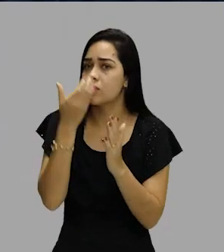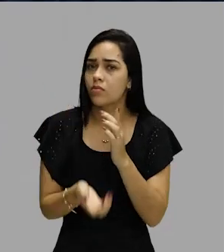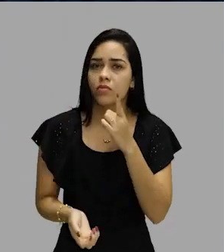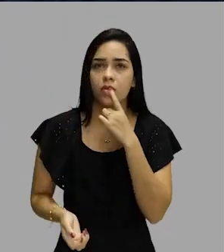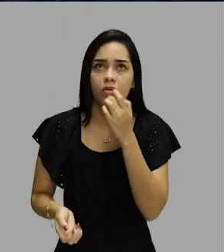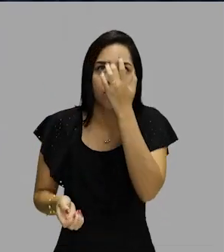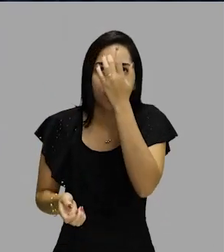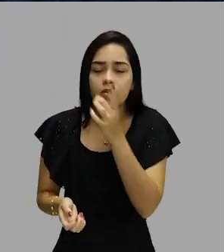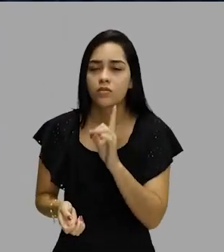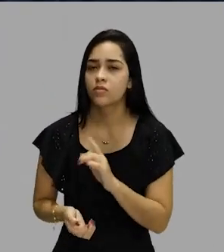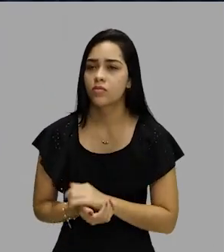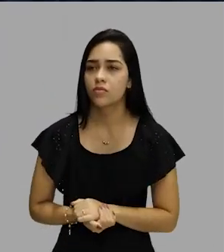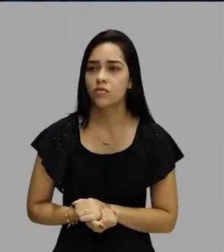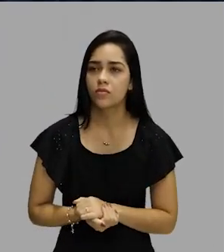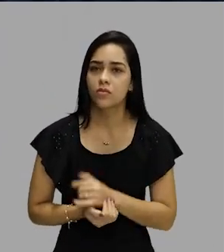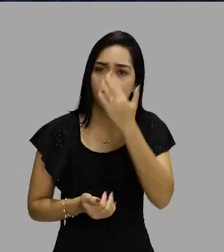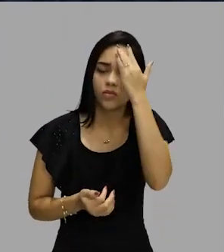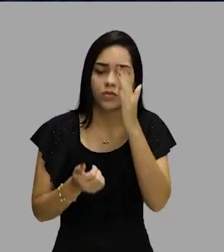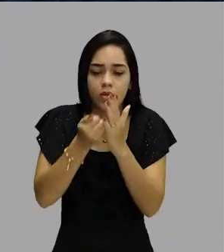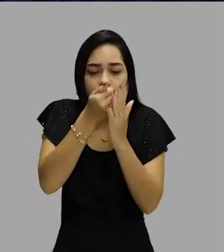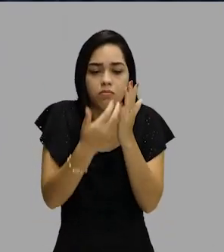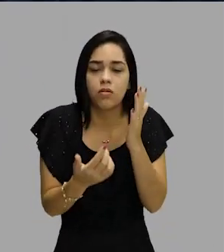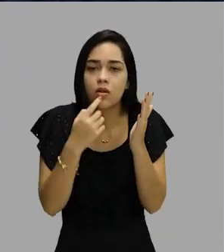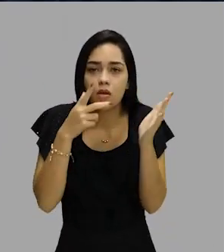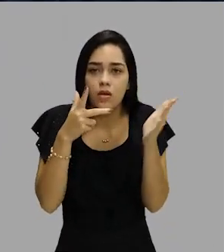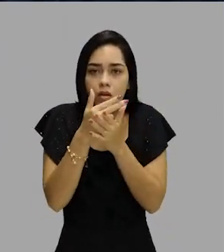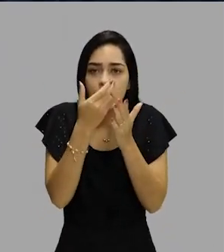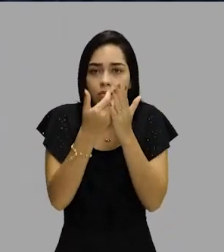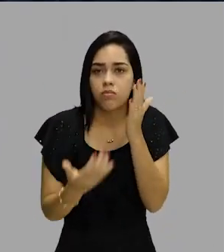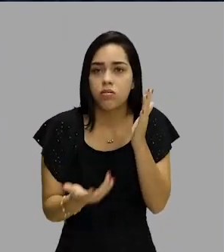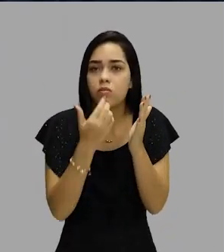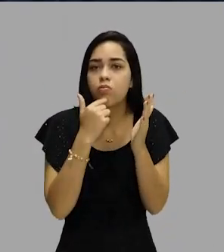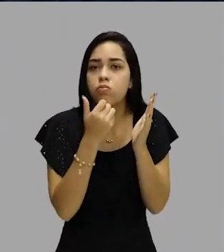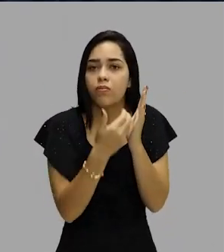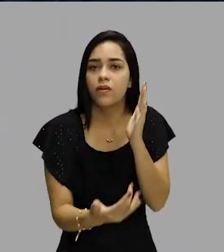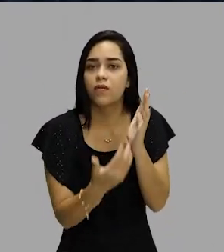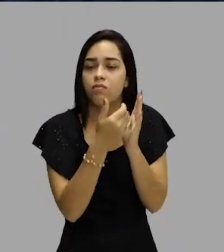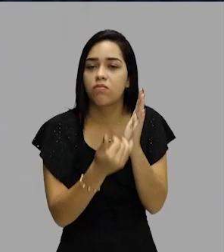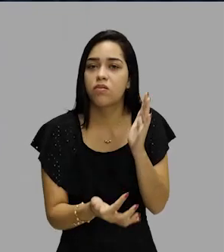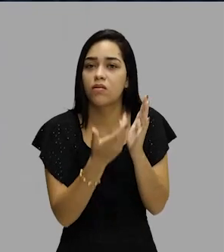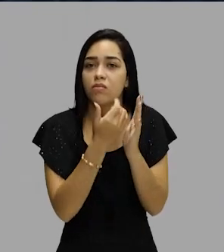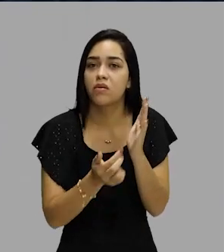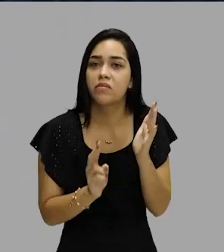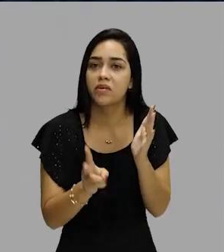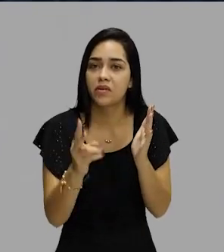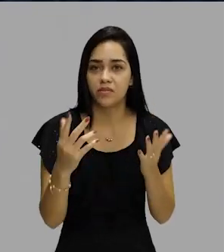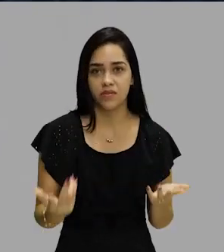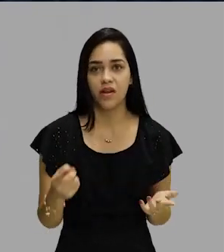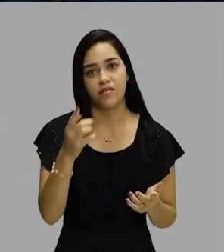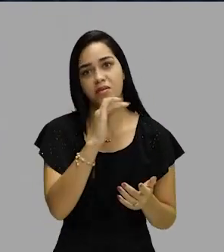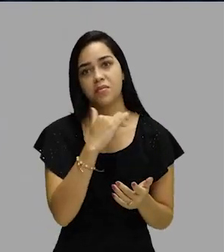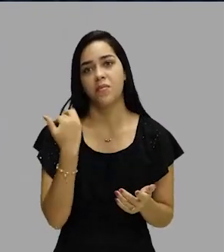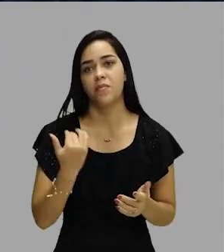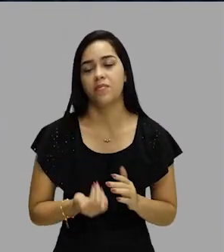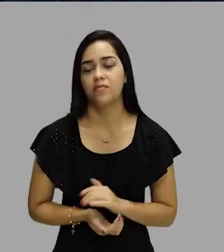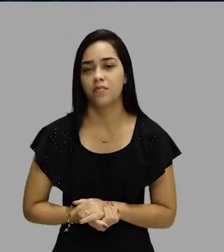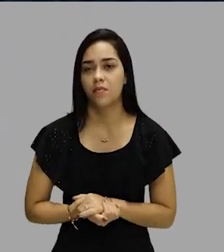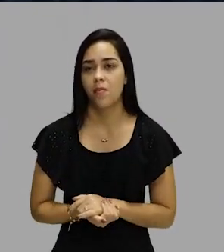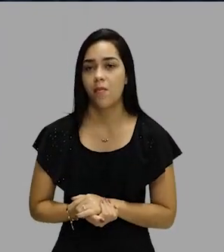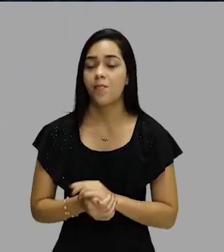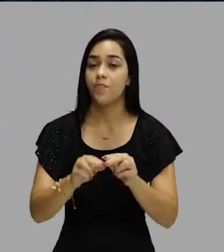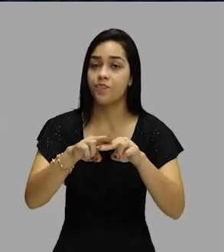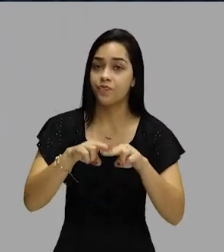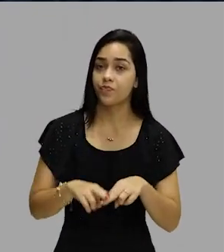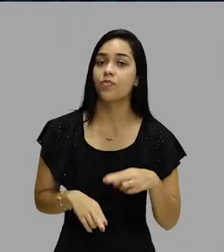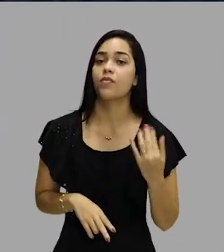sangue facilmente. Já pensou se você se corta e começa a jorrar sangue infinitamente? Aí você morreria. Então, por